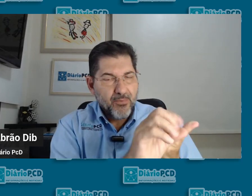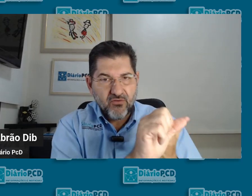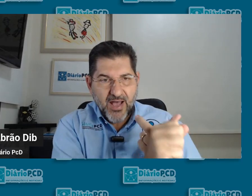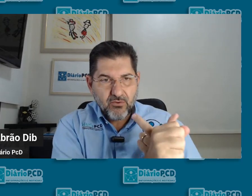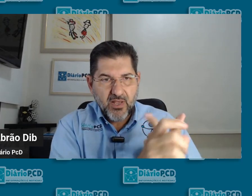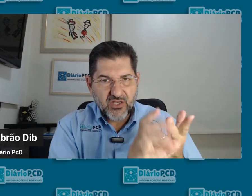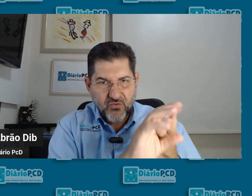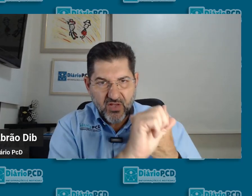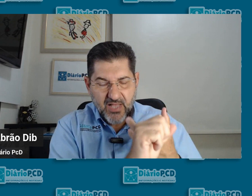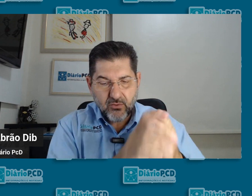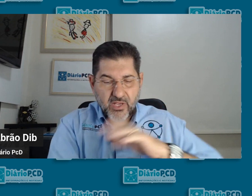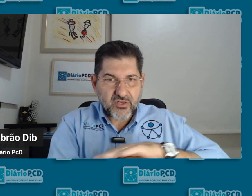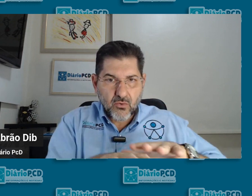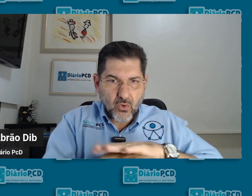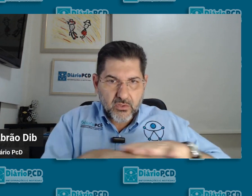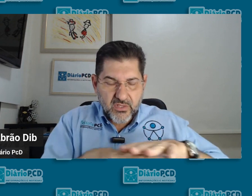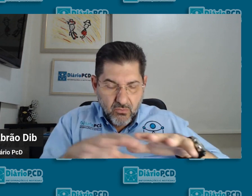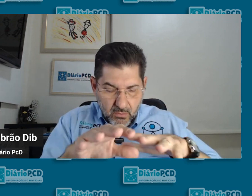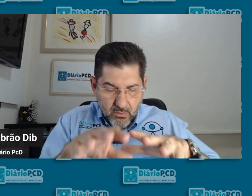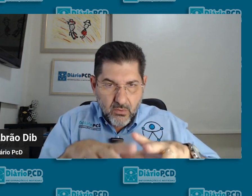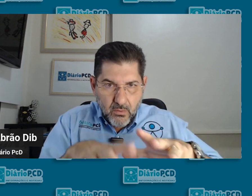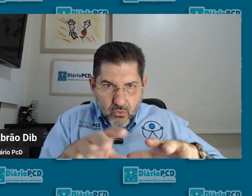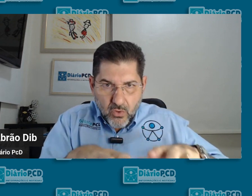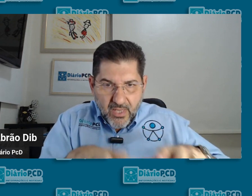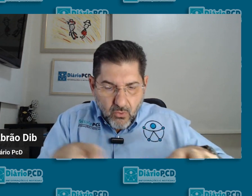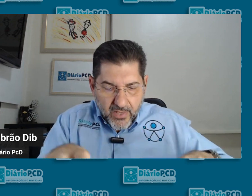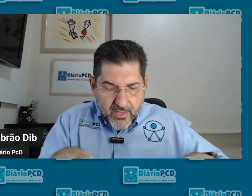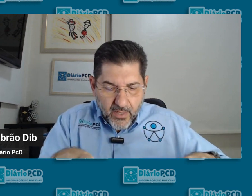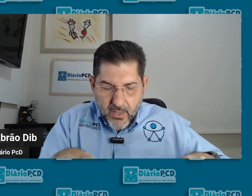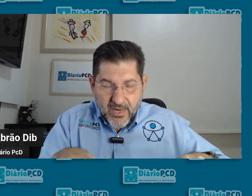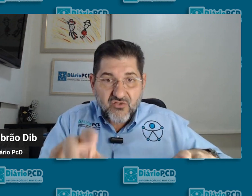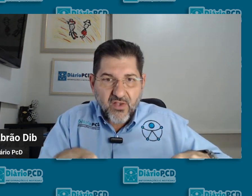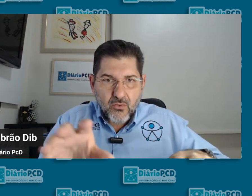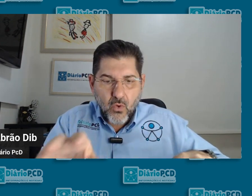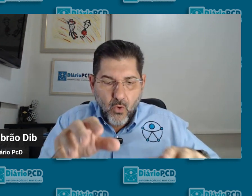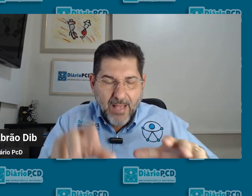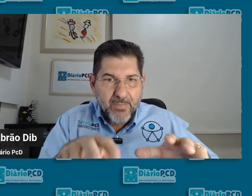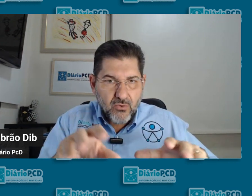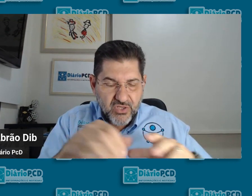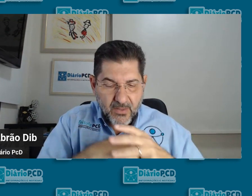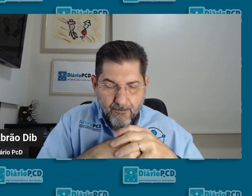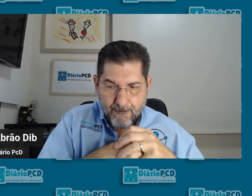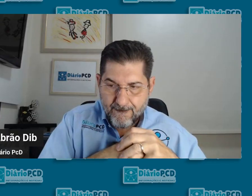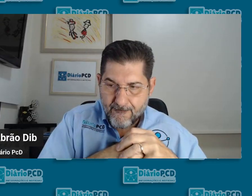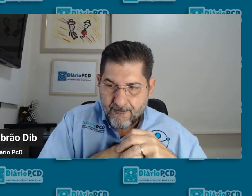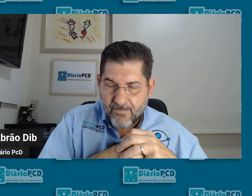Foi aprovado nesse e foi vetado nesse. Eu não estou dizendo, não estou dando aqui, classificando como A, B ou